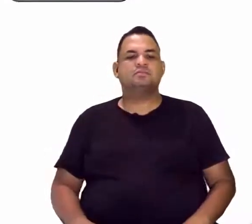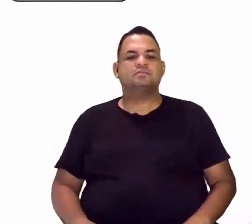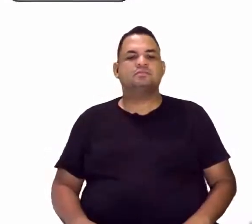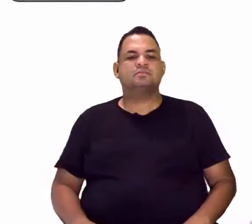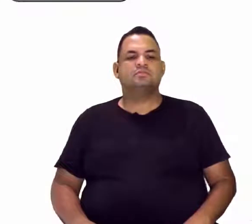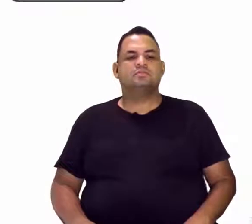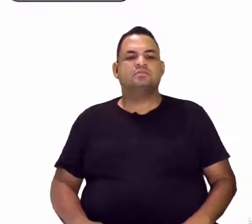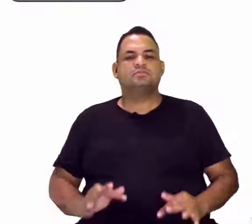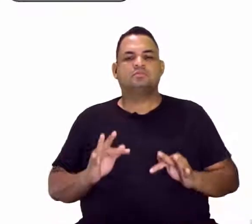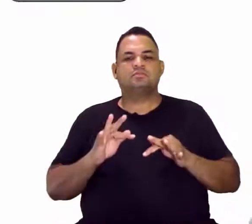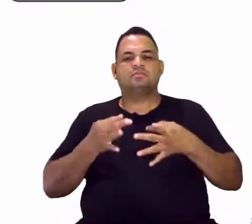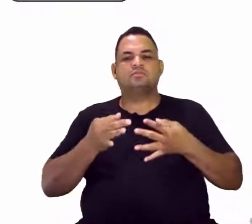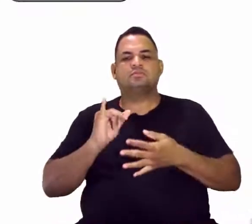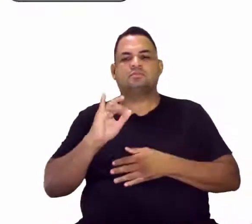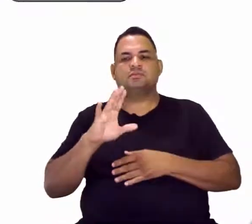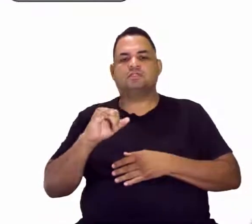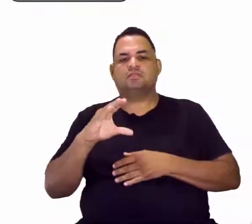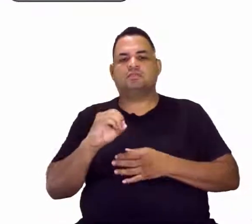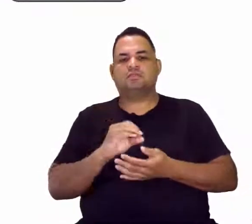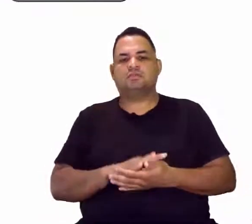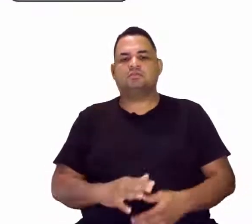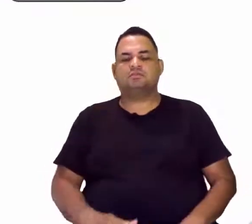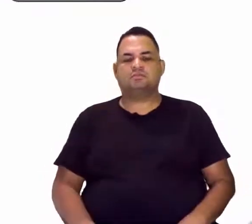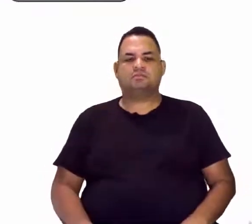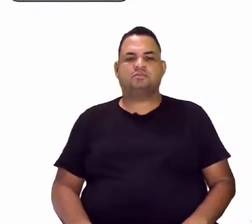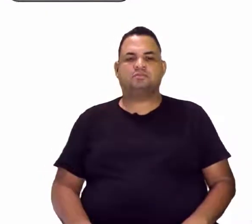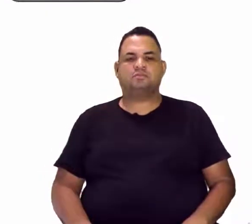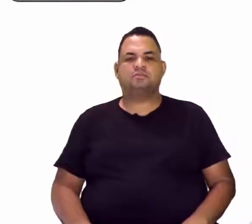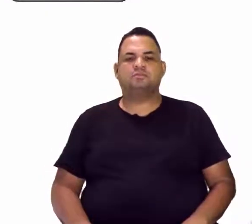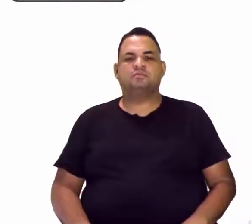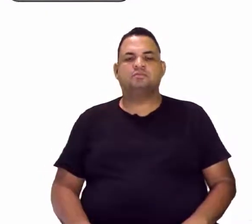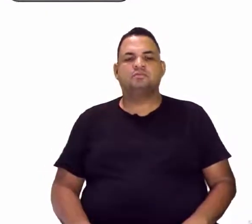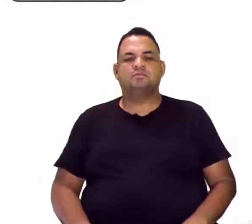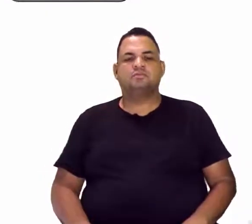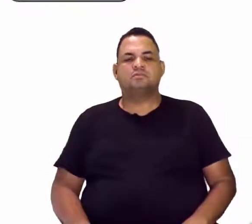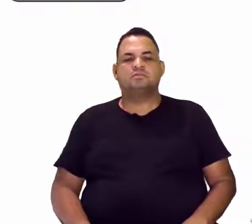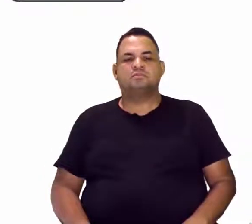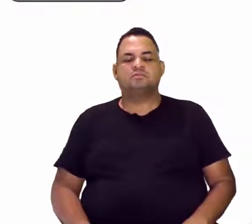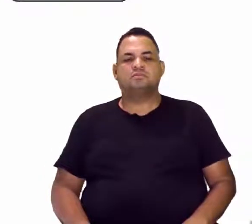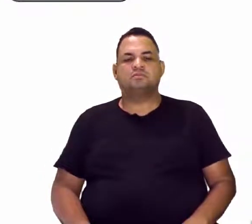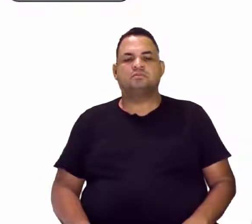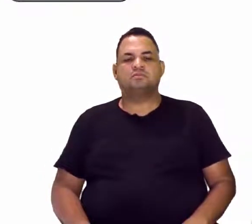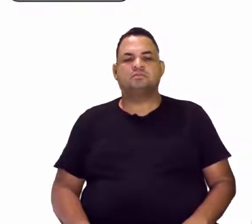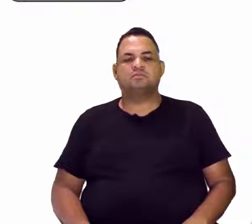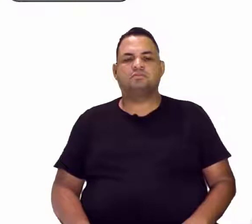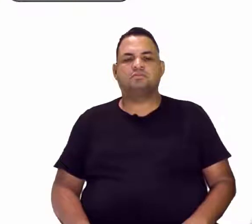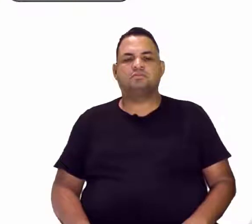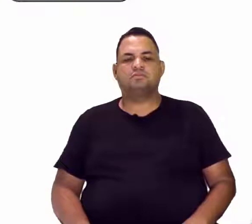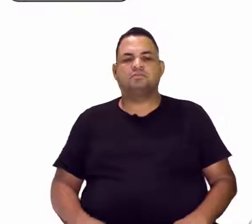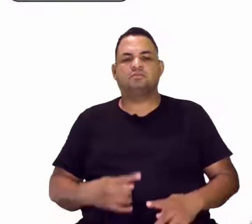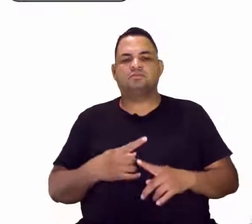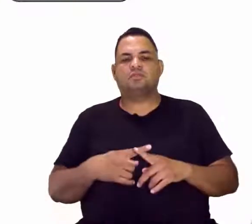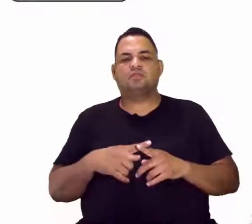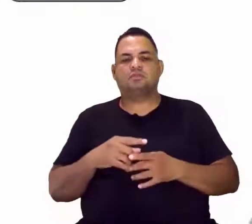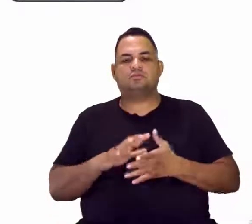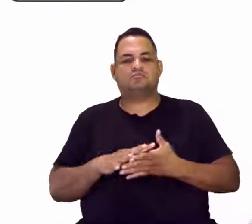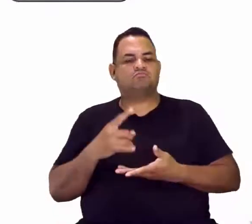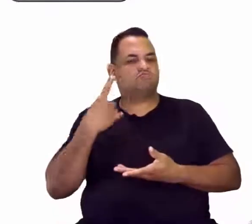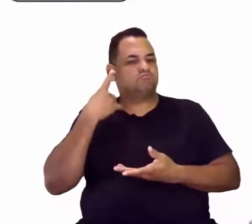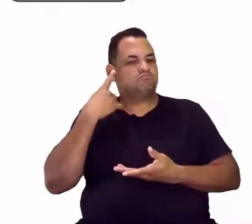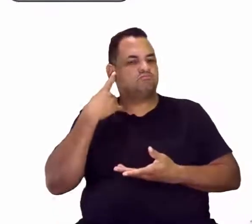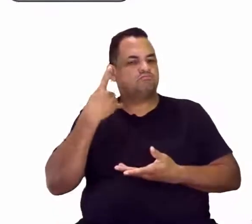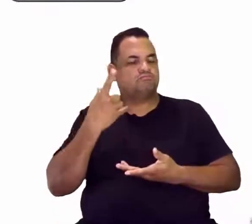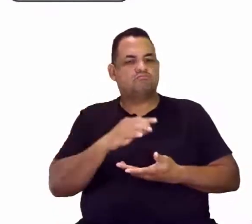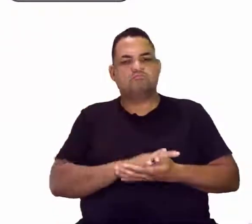a terminação ico. Então, vai ficar ácido carbônico. Aqui, devido à nossa fonética, vai o